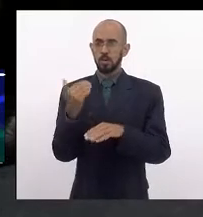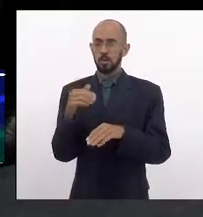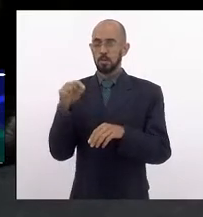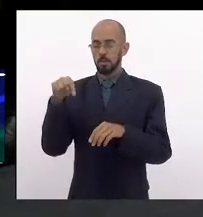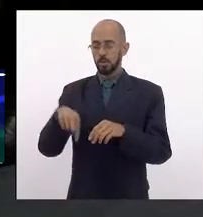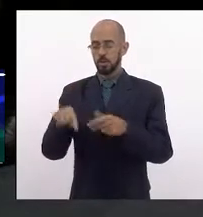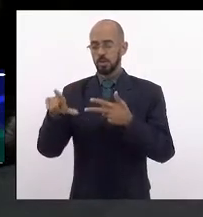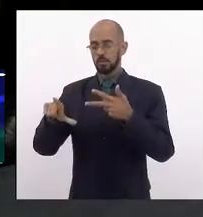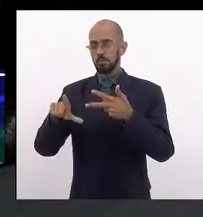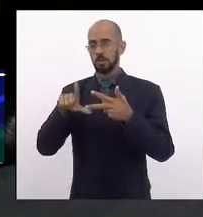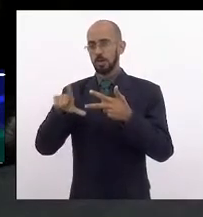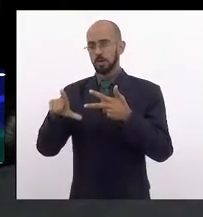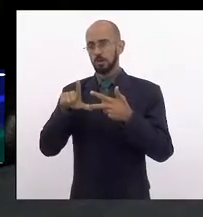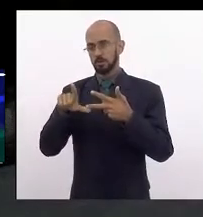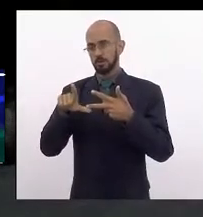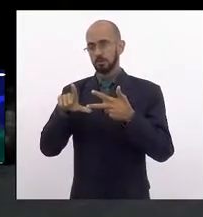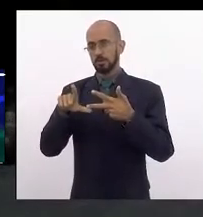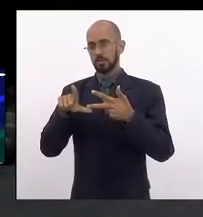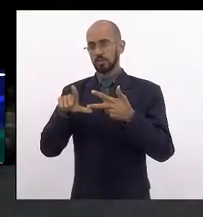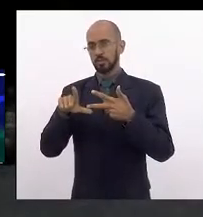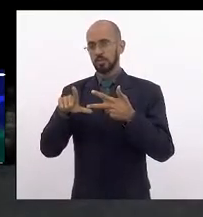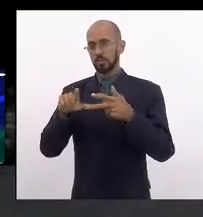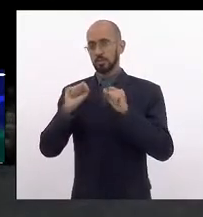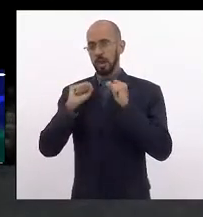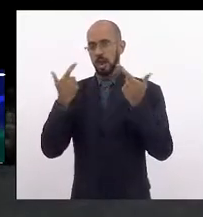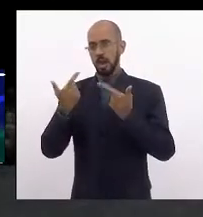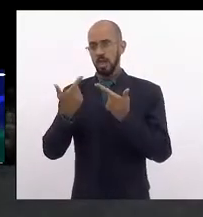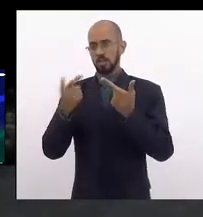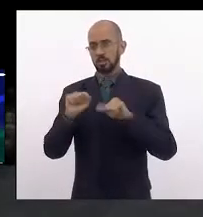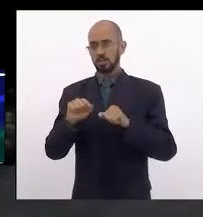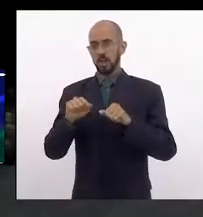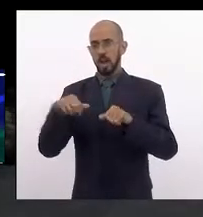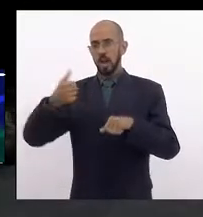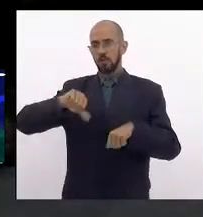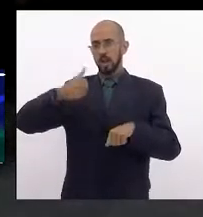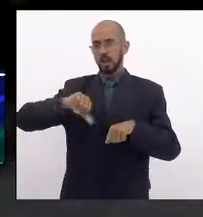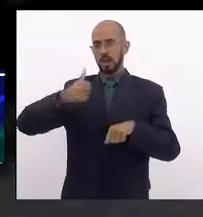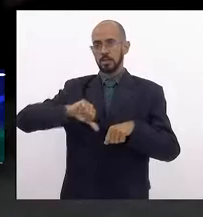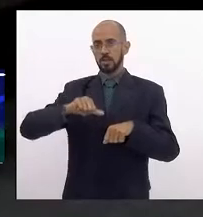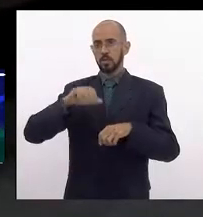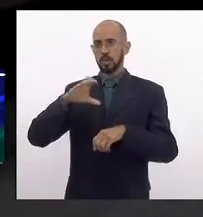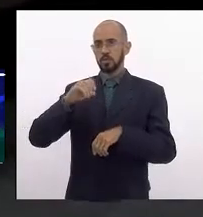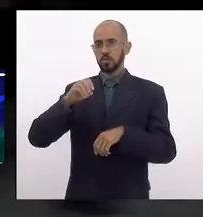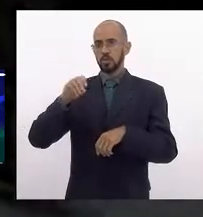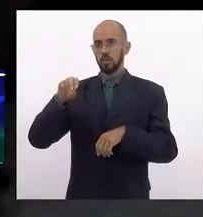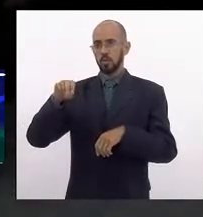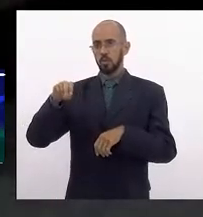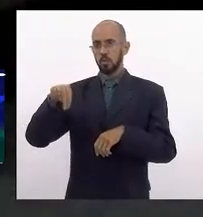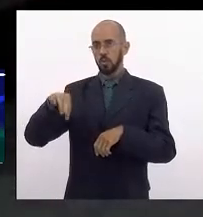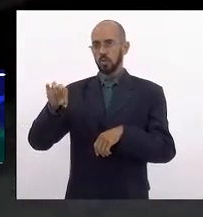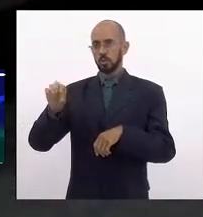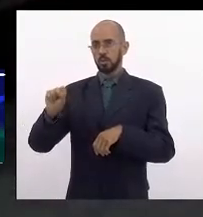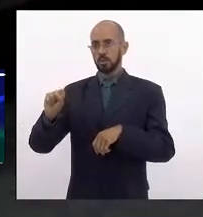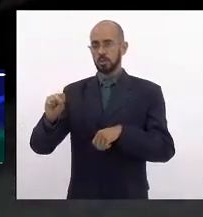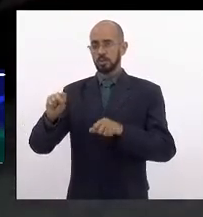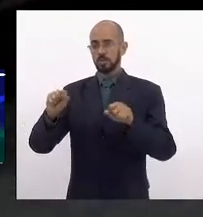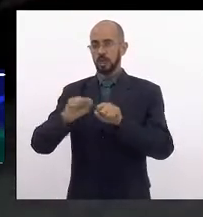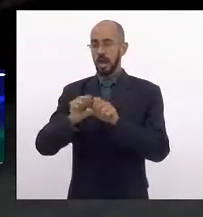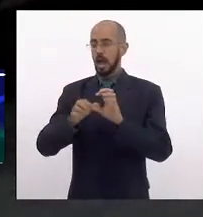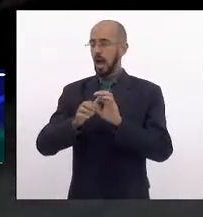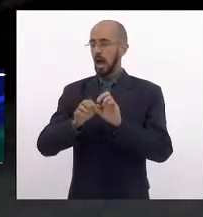Assembleia Legislativa A análise das contas e o Parecer com as contas abertas